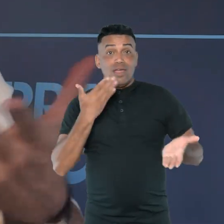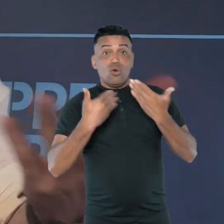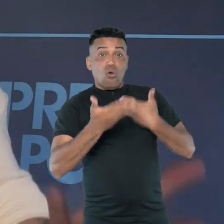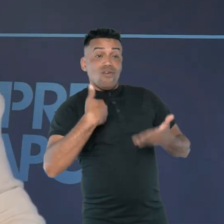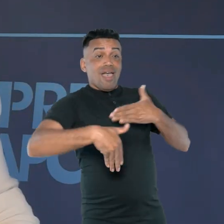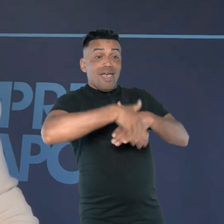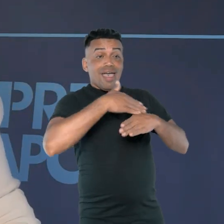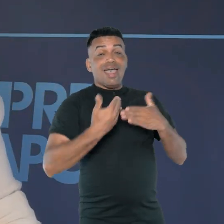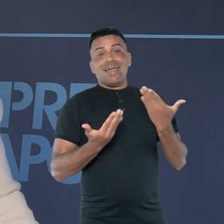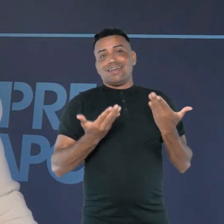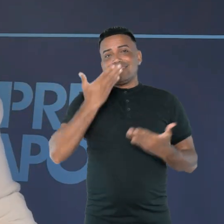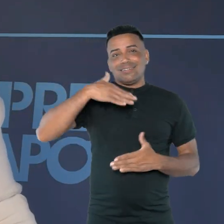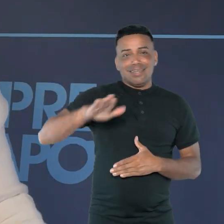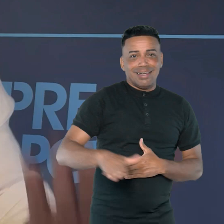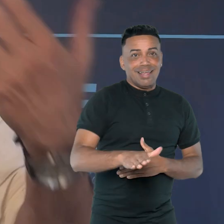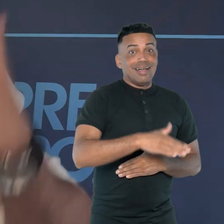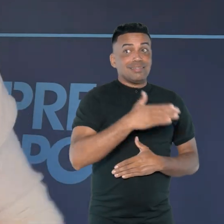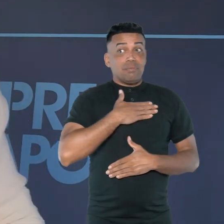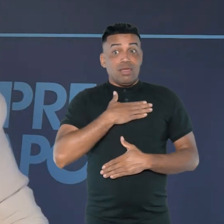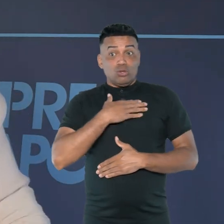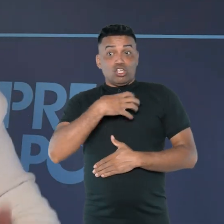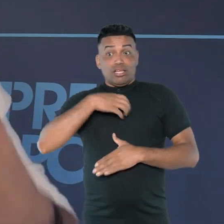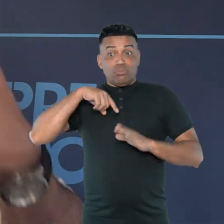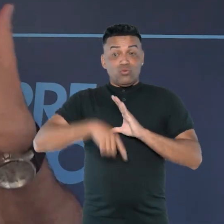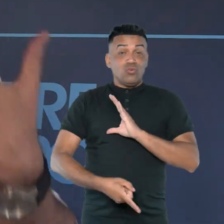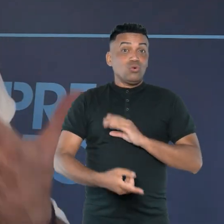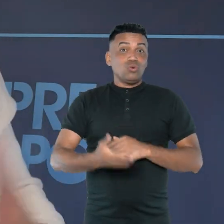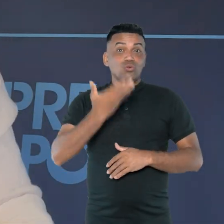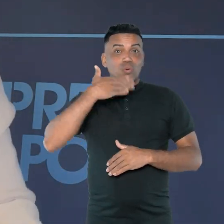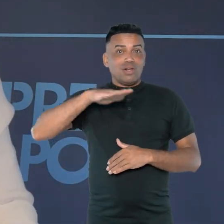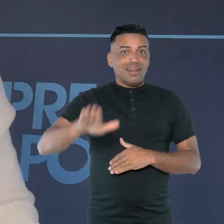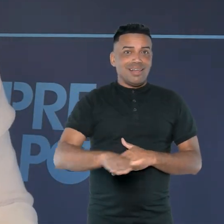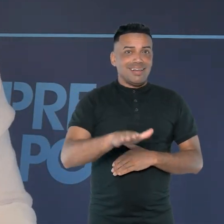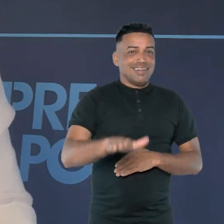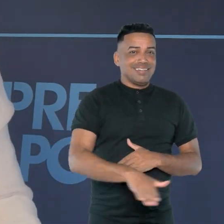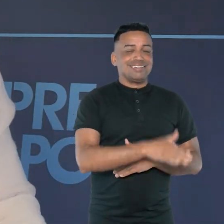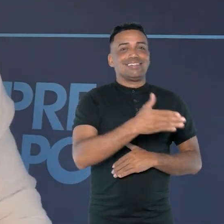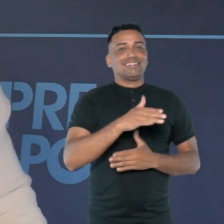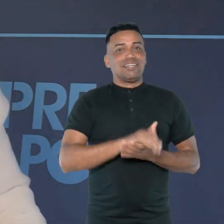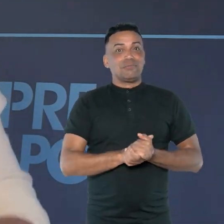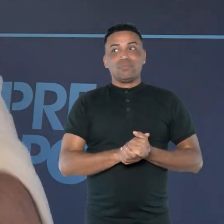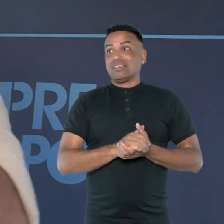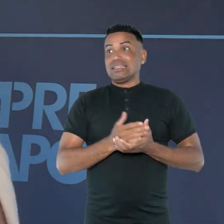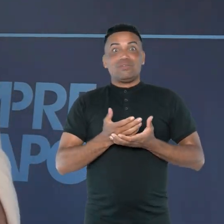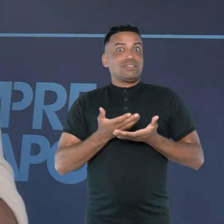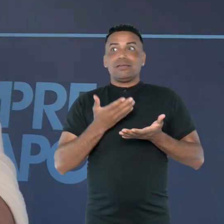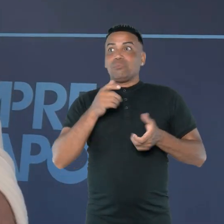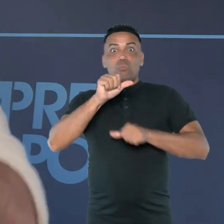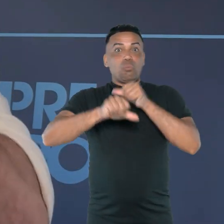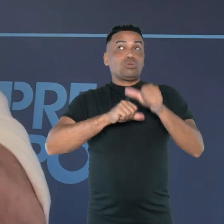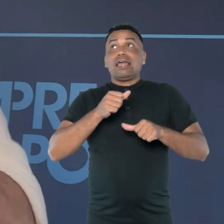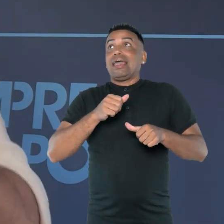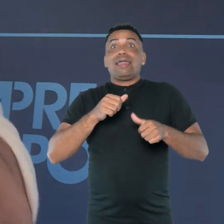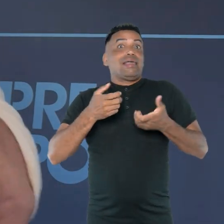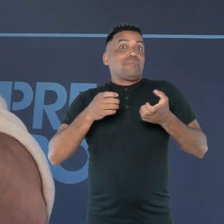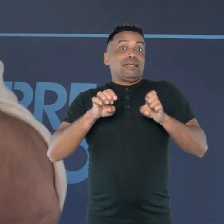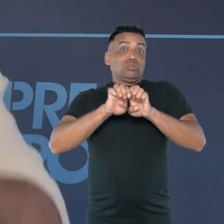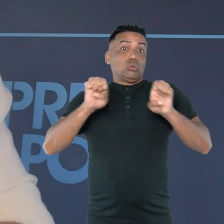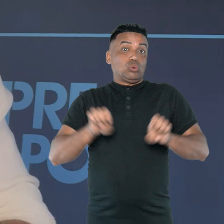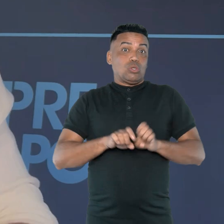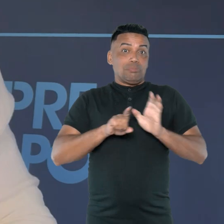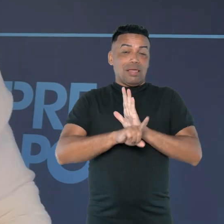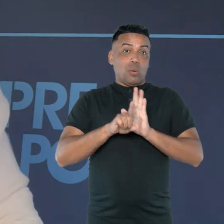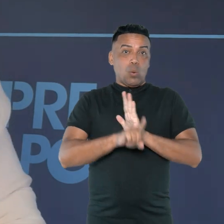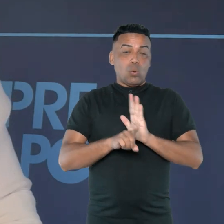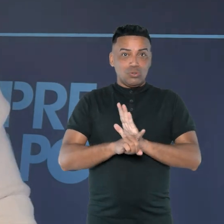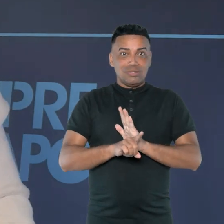uma conversa entre crianças aqui, né, o meu leitor criança. Você quebrou completamente o meu esquema aqui de perguntas, eu tinha me